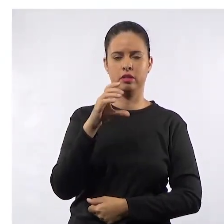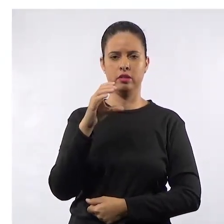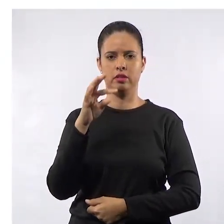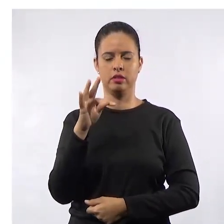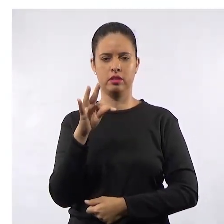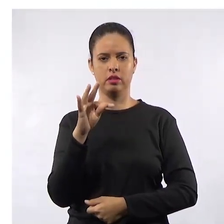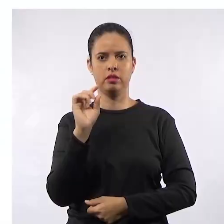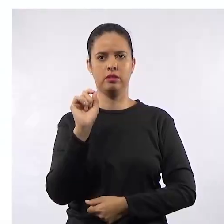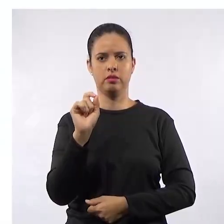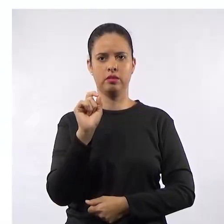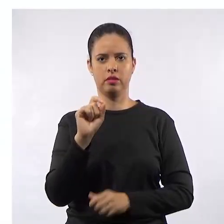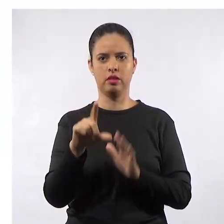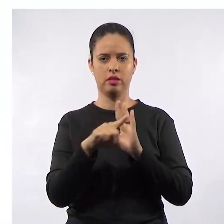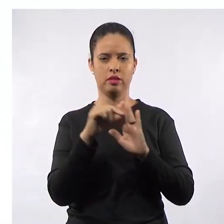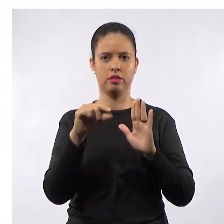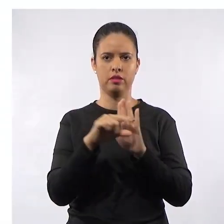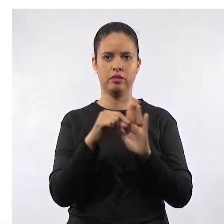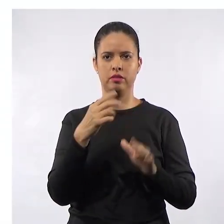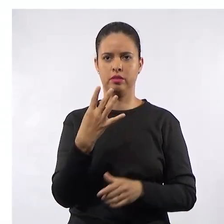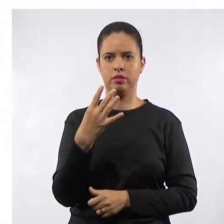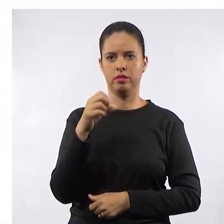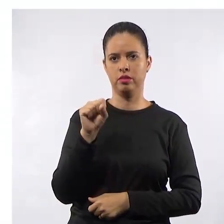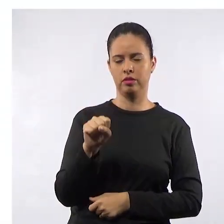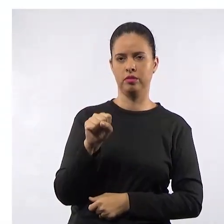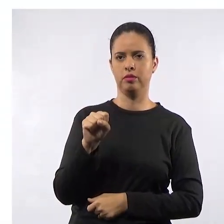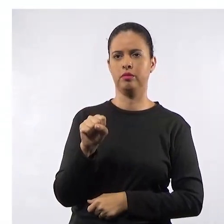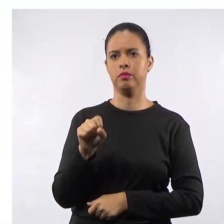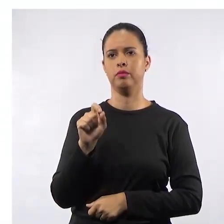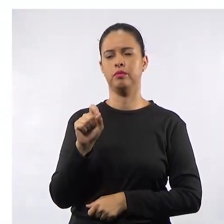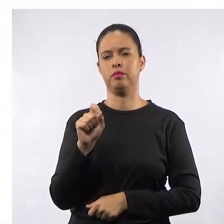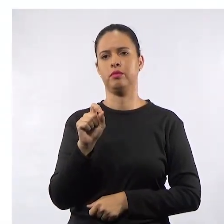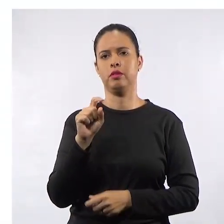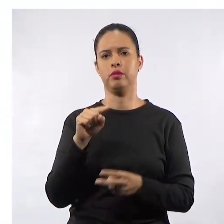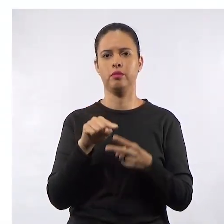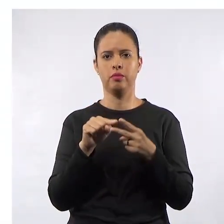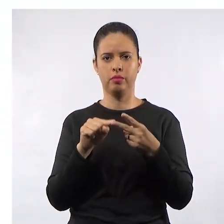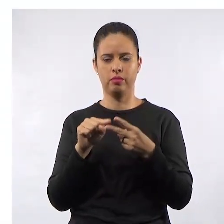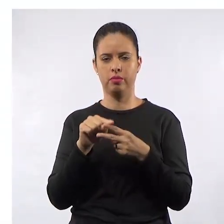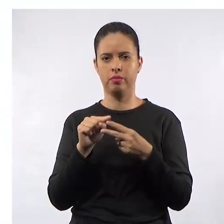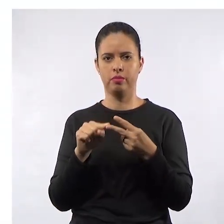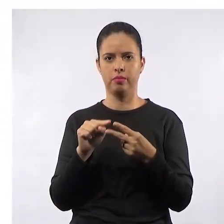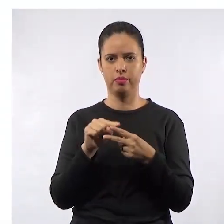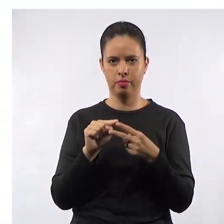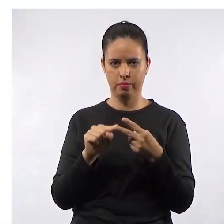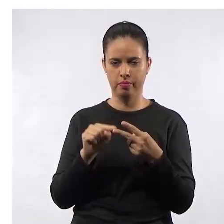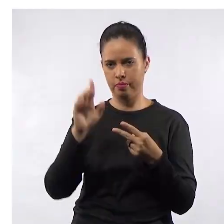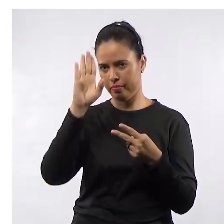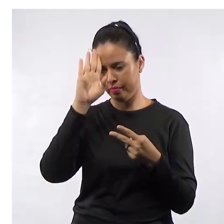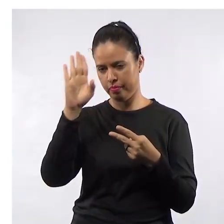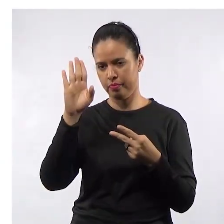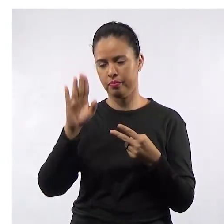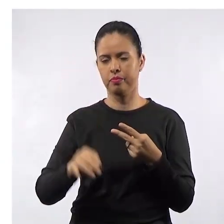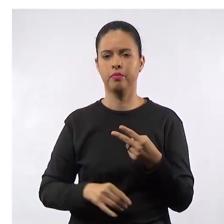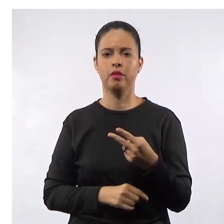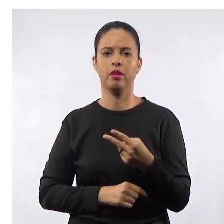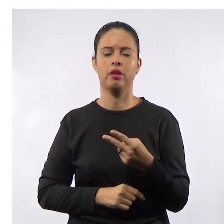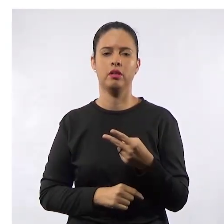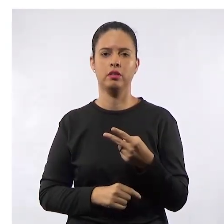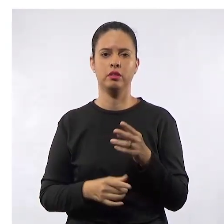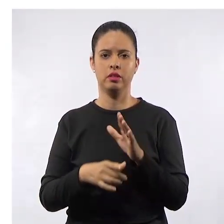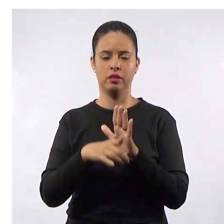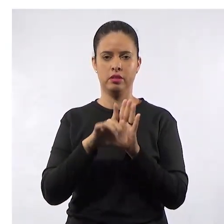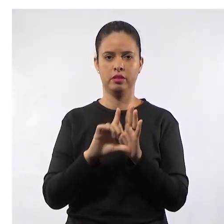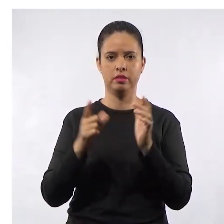artigo 48 na Constituição Federal, tá? Que são 2 mandamentos em seu corpo principal, tá?